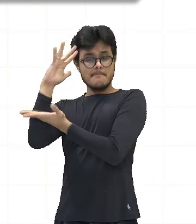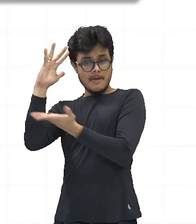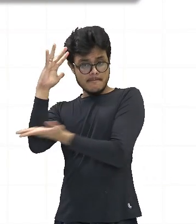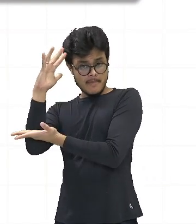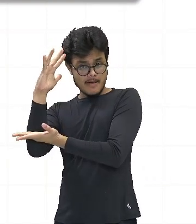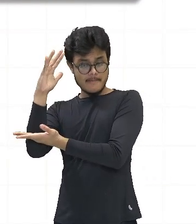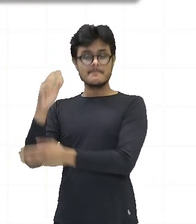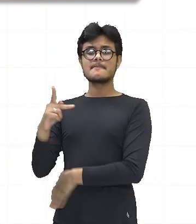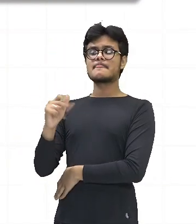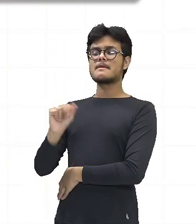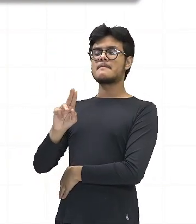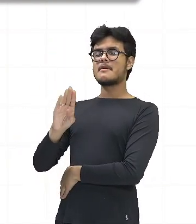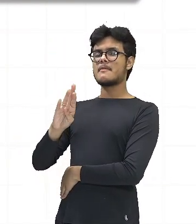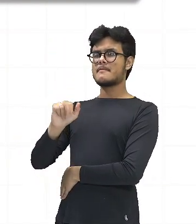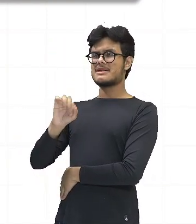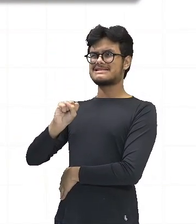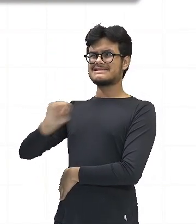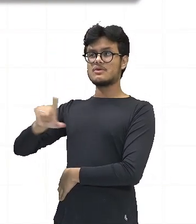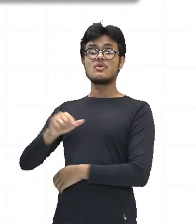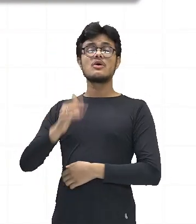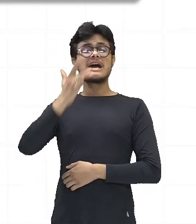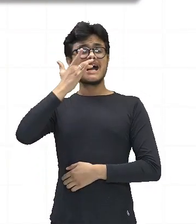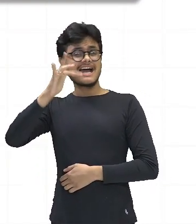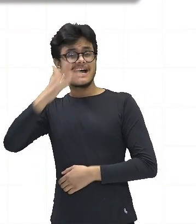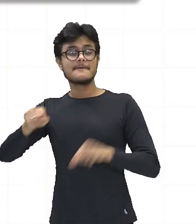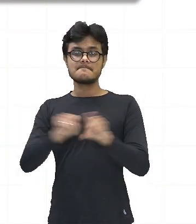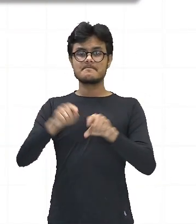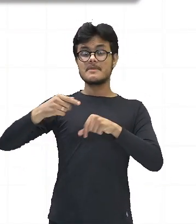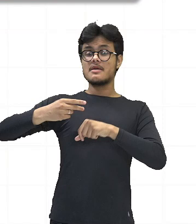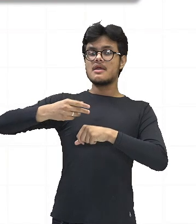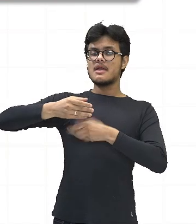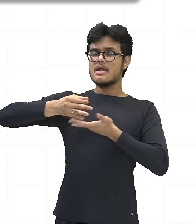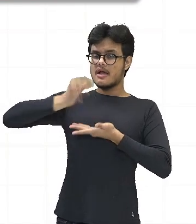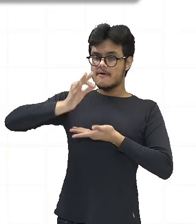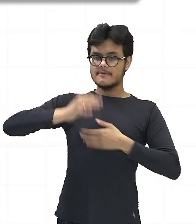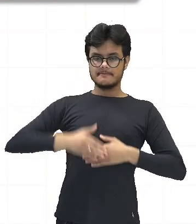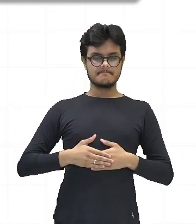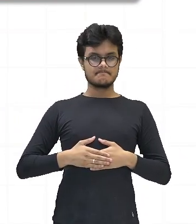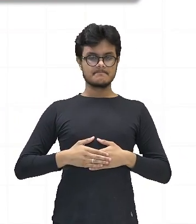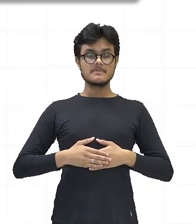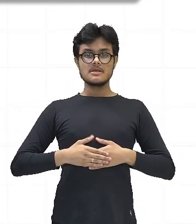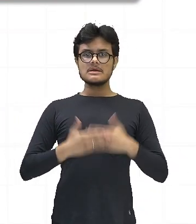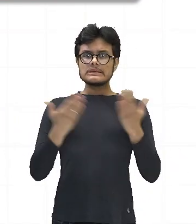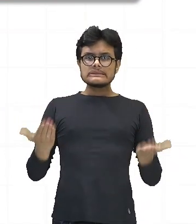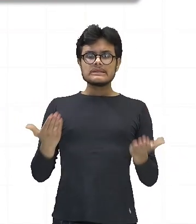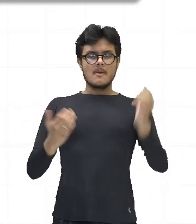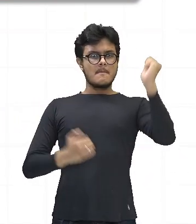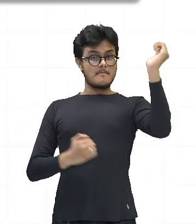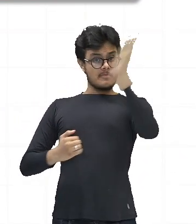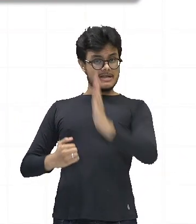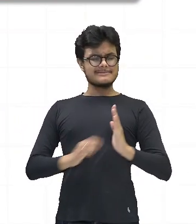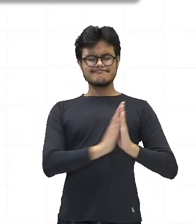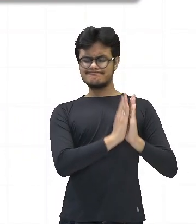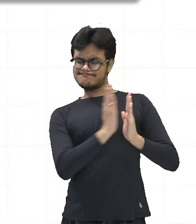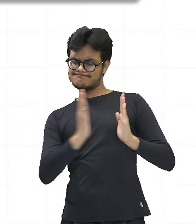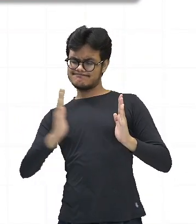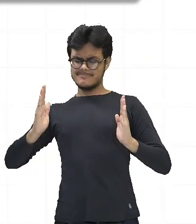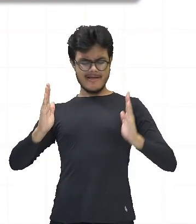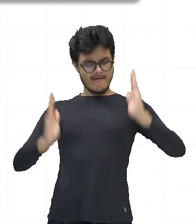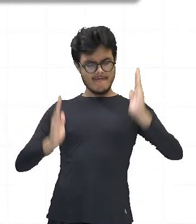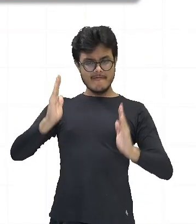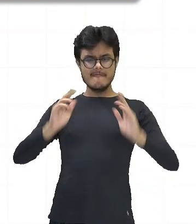do café. A história econômica do Brasil, ela vai ser marcada, gente, por vários ciclos, tá bom?